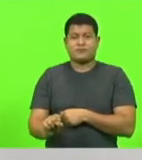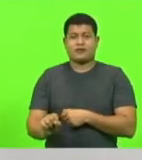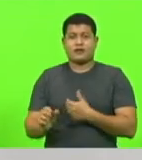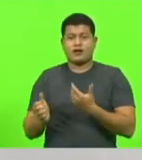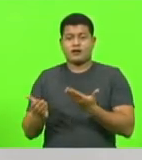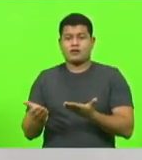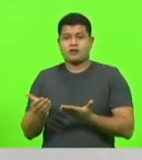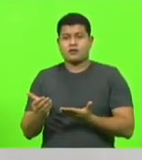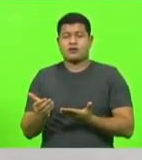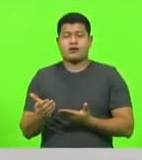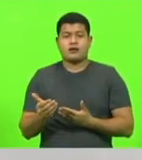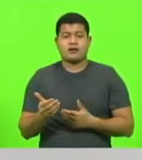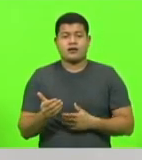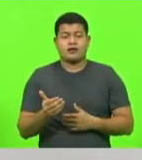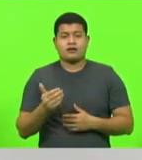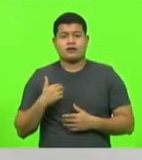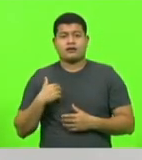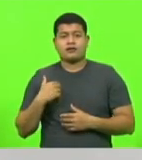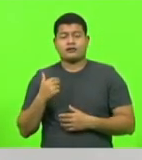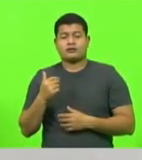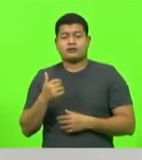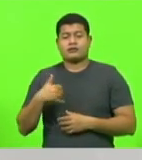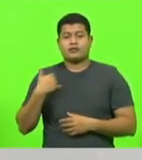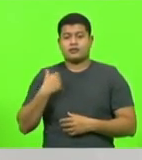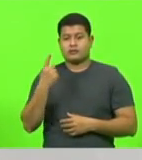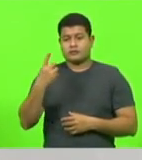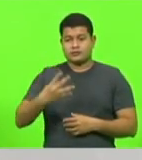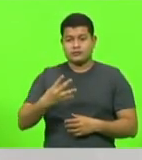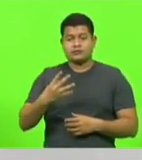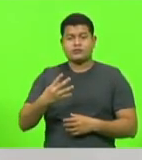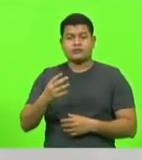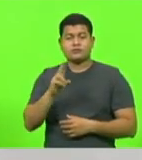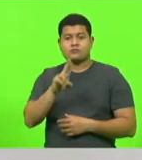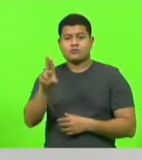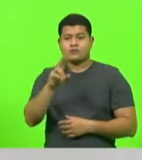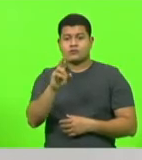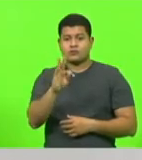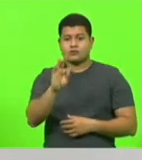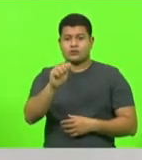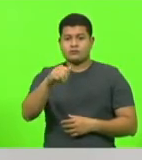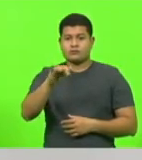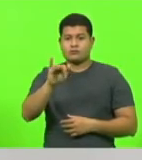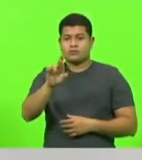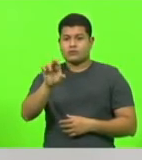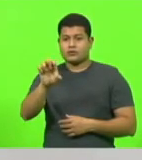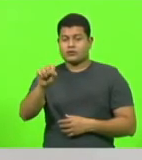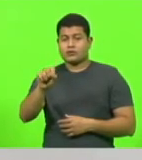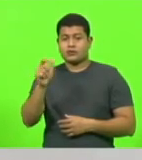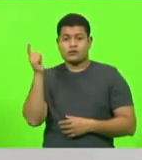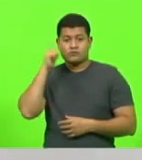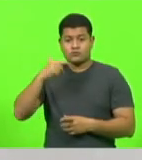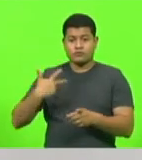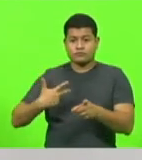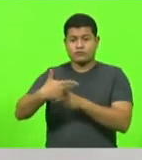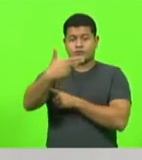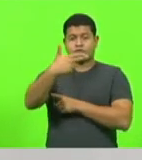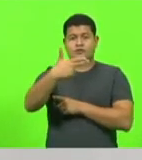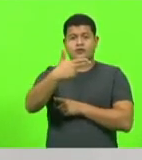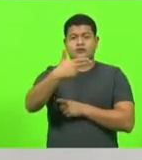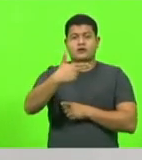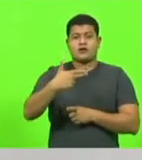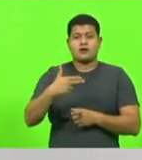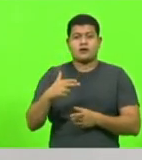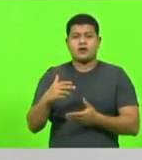Camargo Gadonski, de 14 anos, foi a vencedora desse concurso de oratória, que